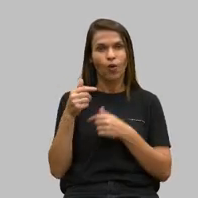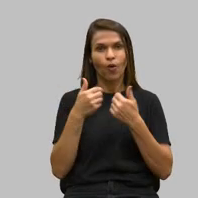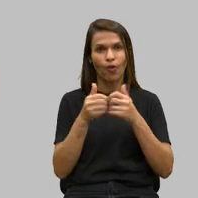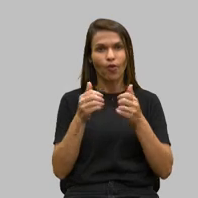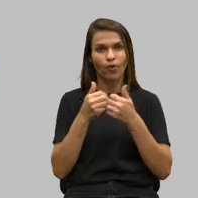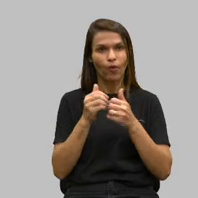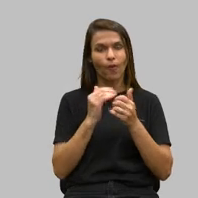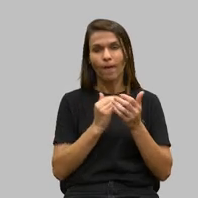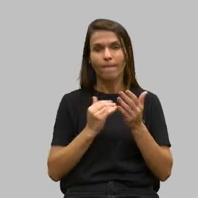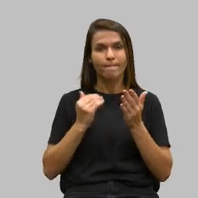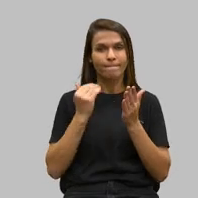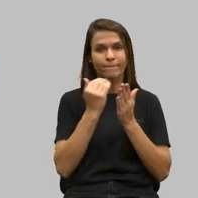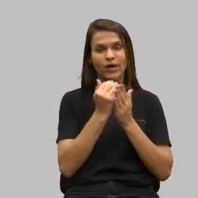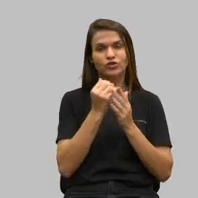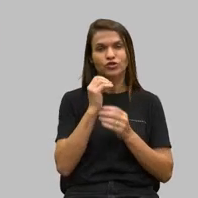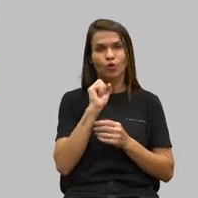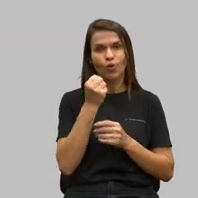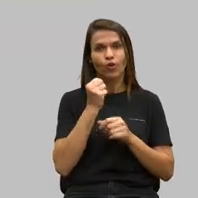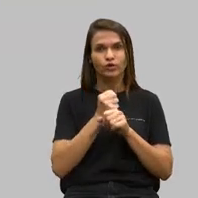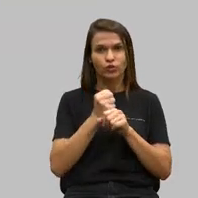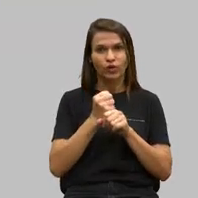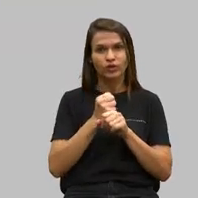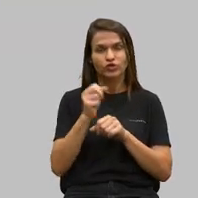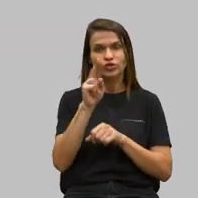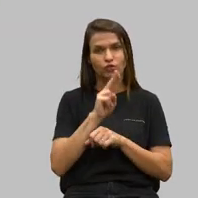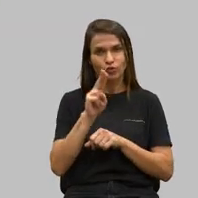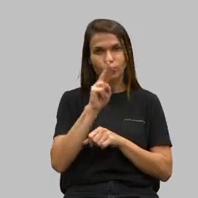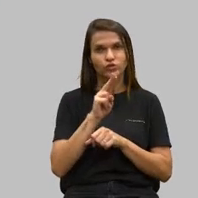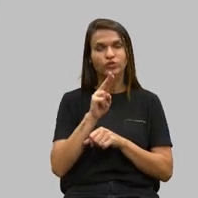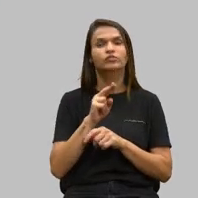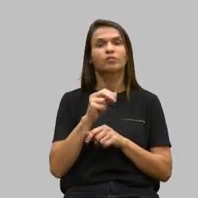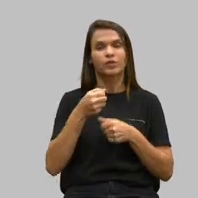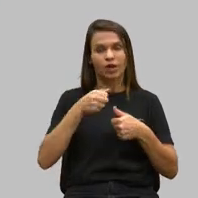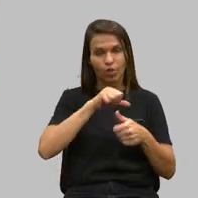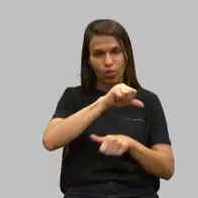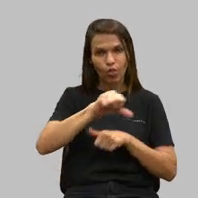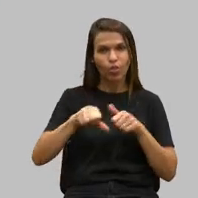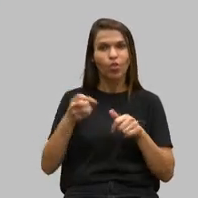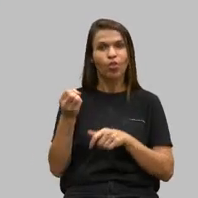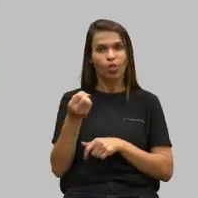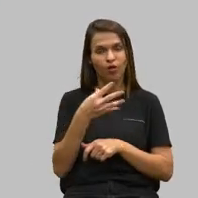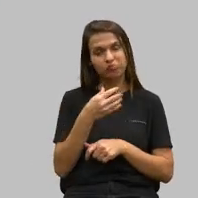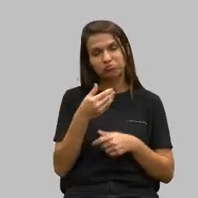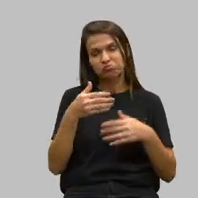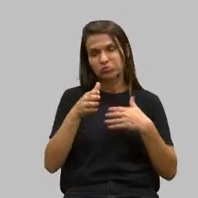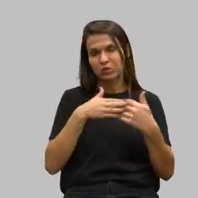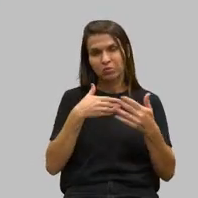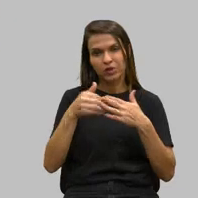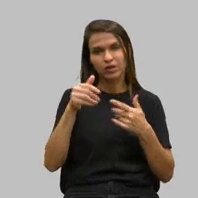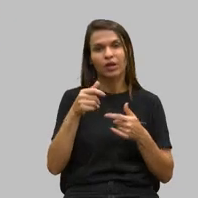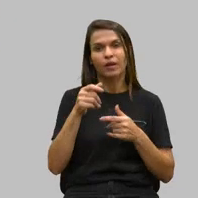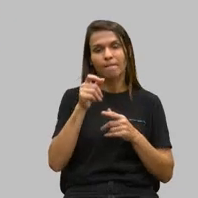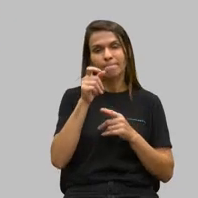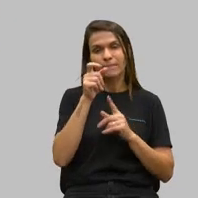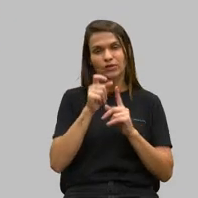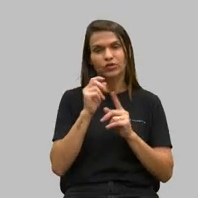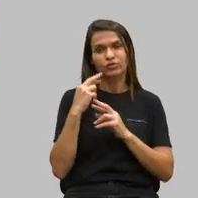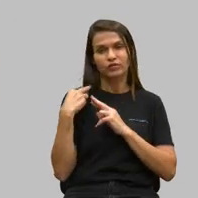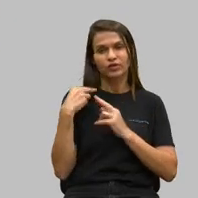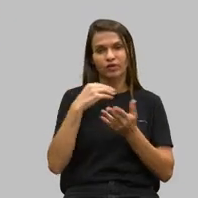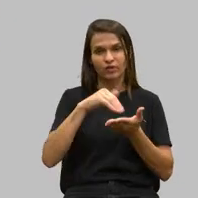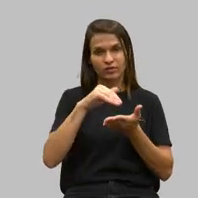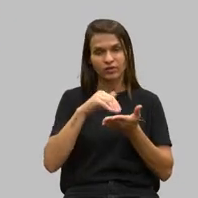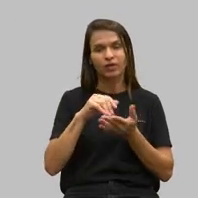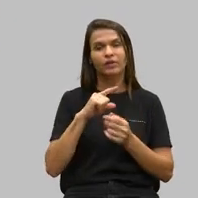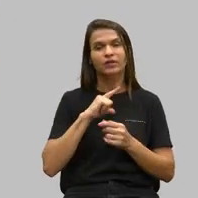com mais de oito anos de uso. Então, seja uma renovação automática e dependente de quem esteja na secretaria, seja cumprido para a gente ter a garantia